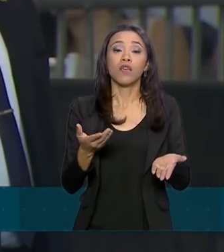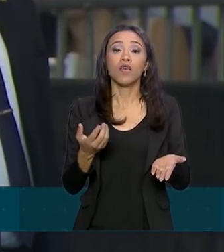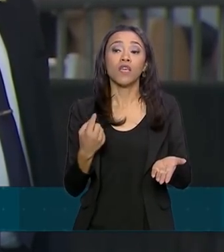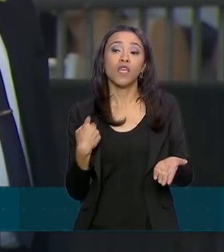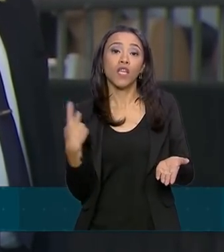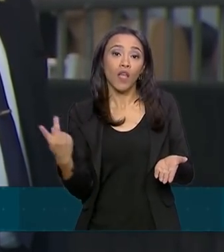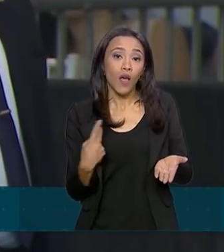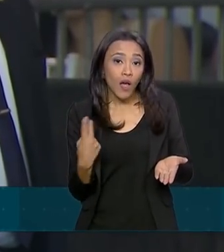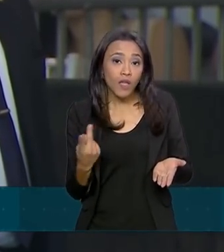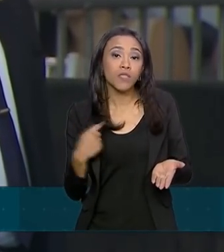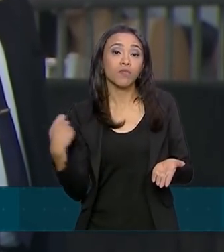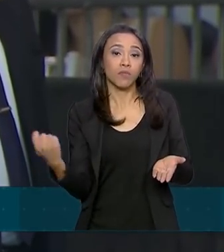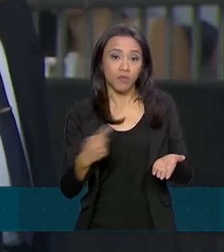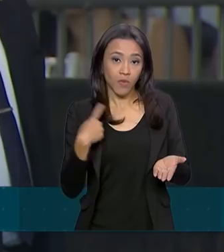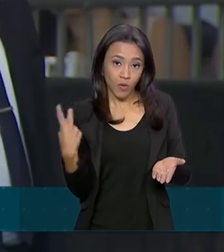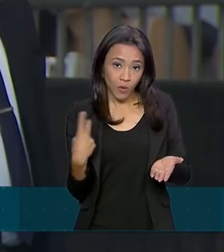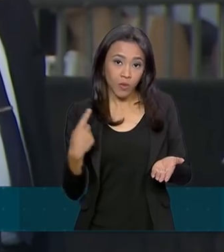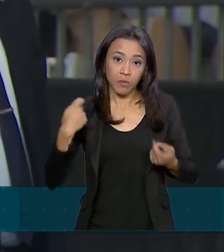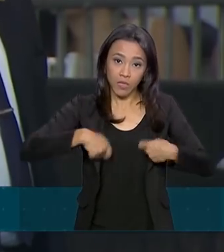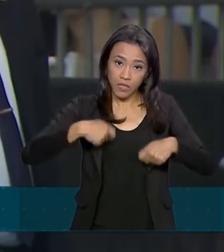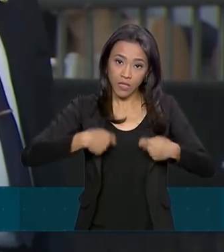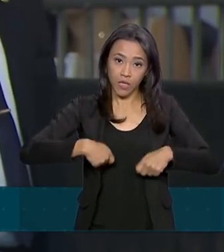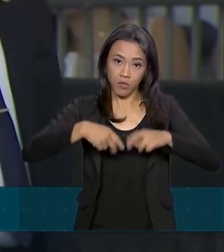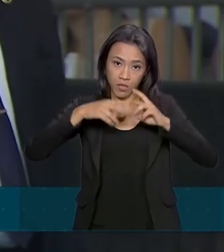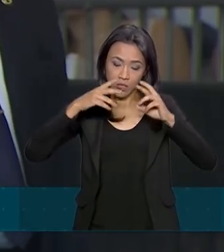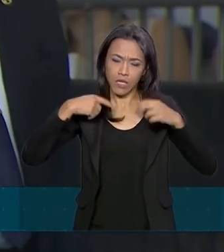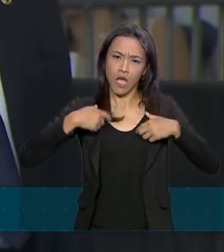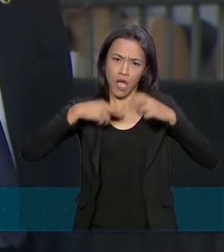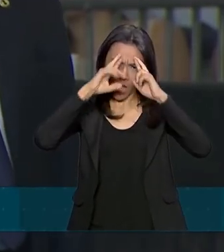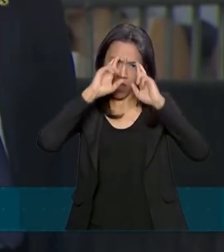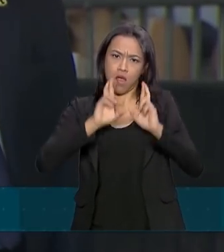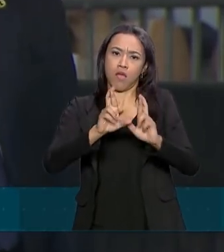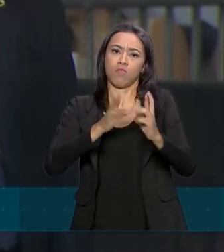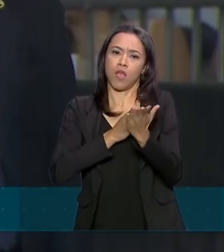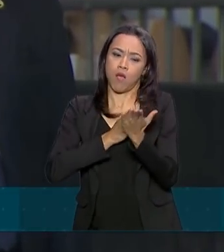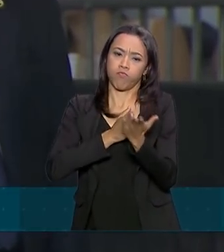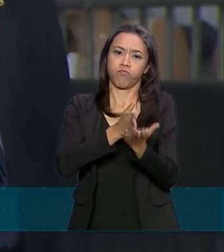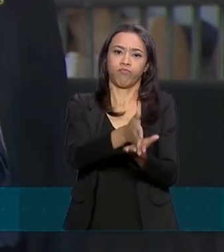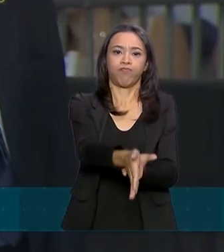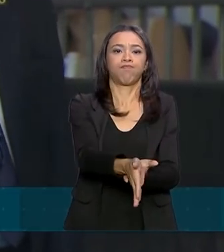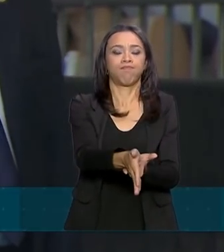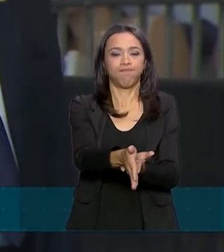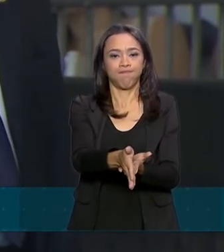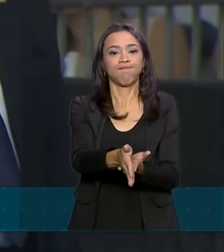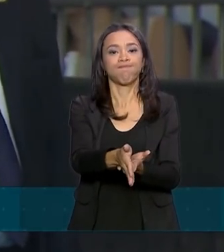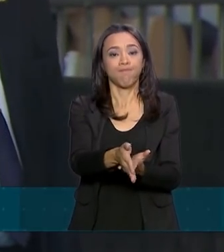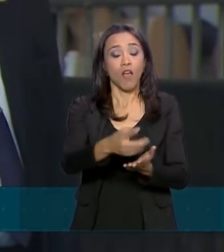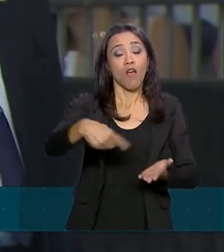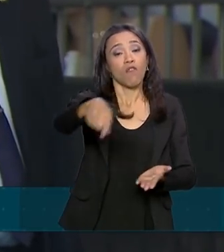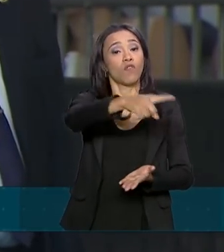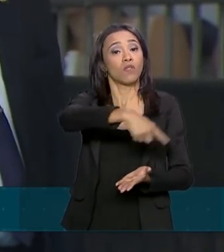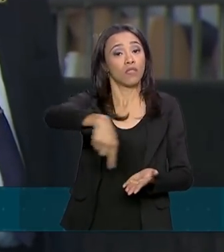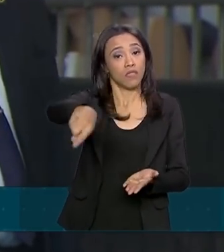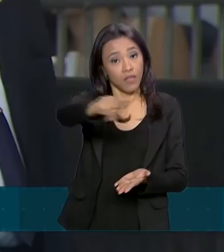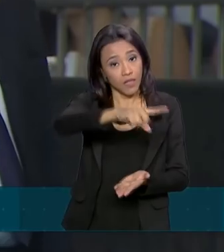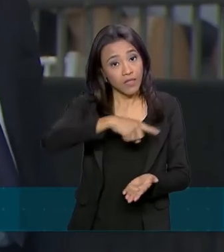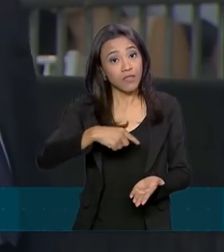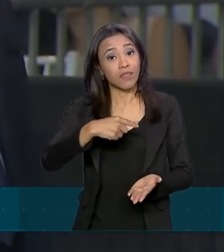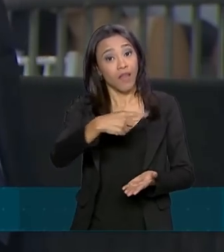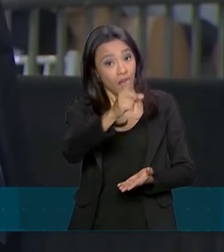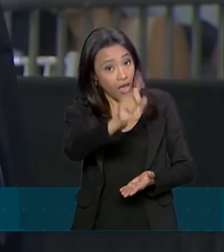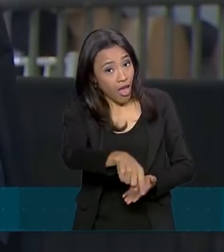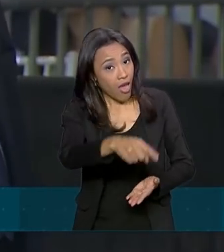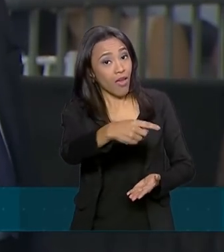nós devemos fidelidade e lealdade absoluta. Vocês nos